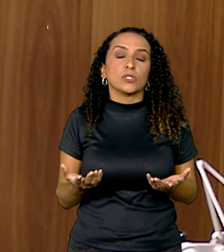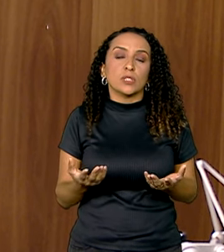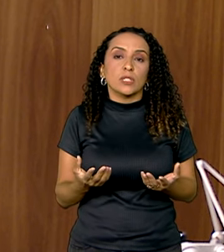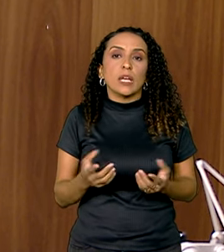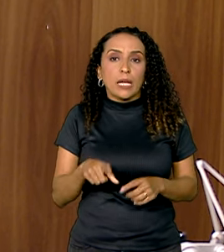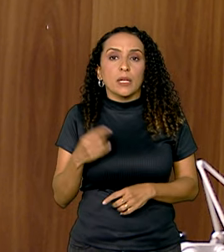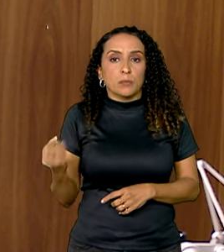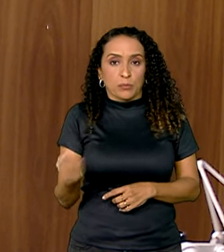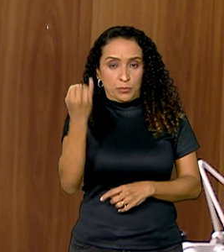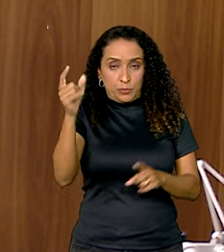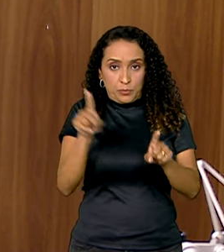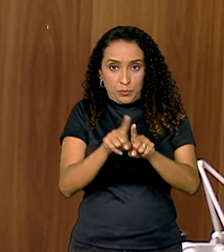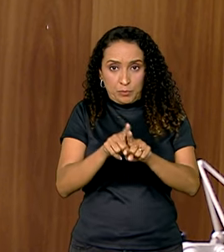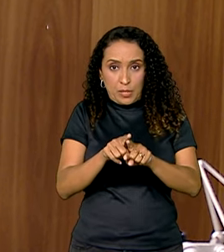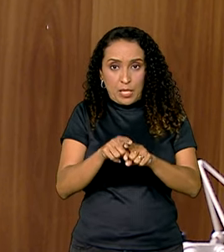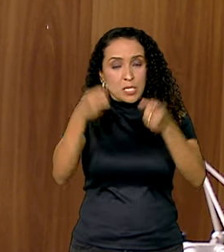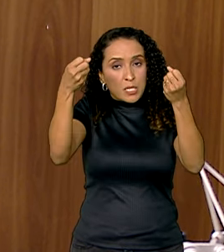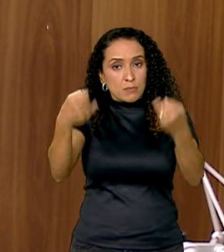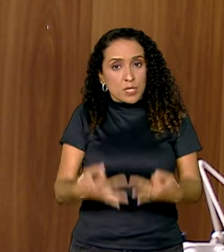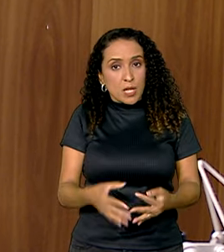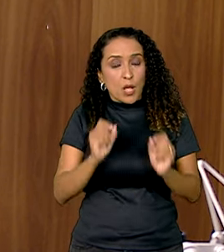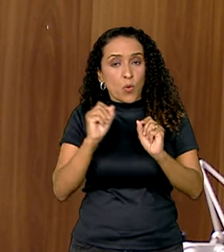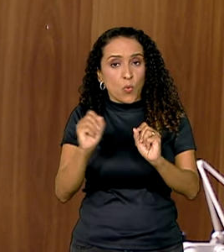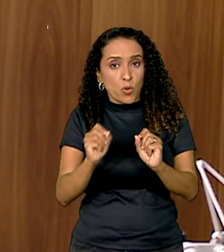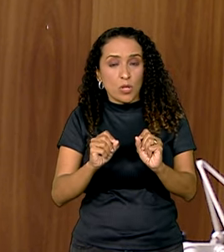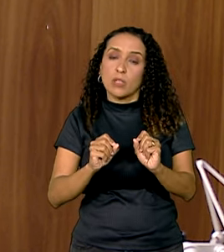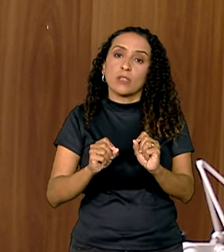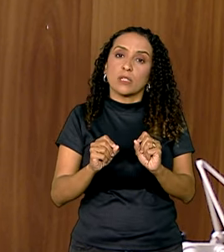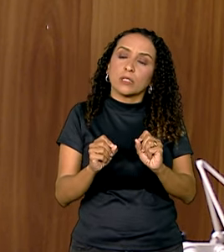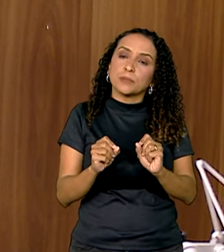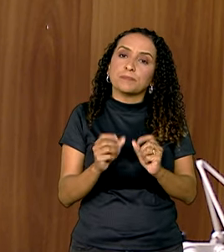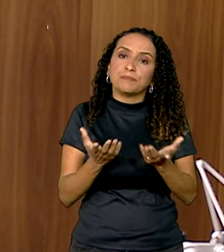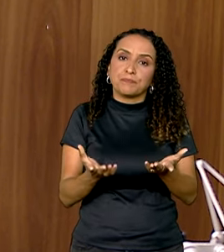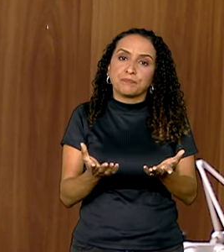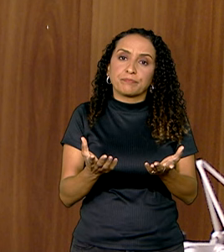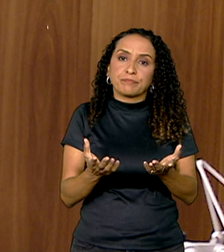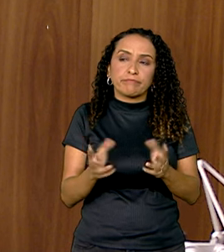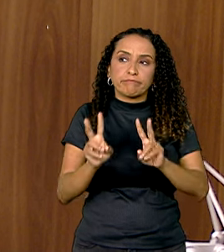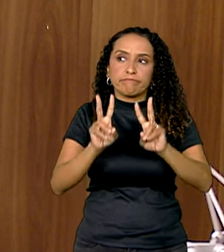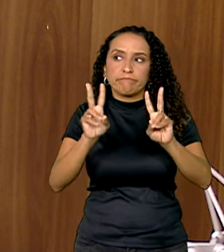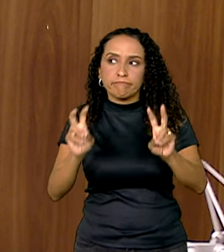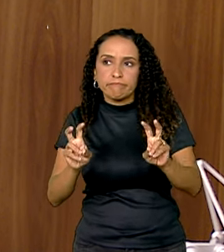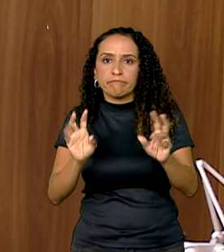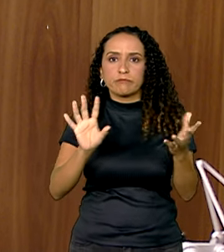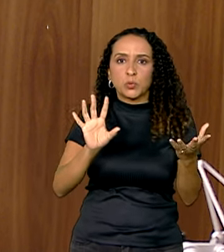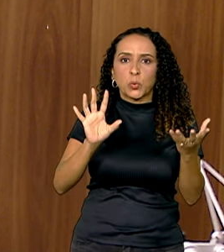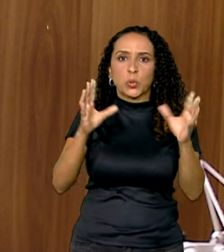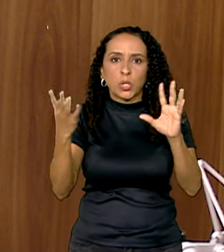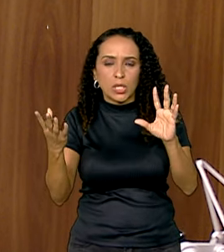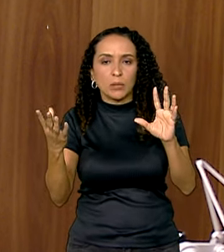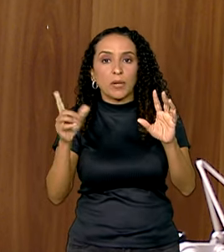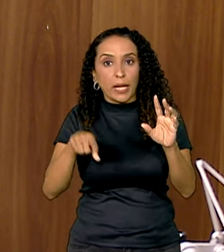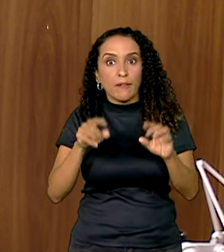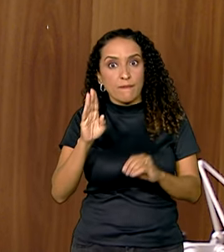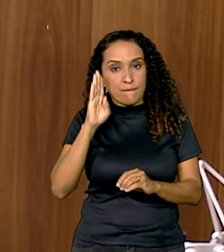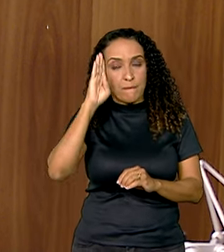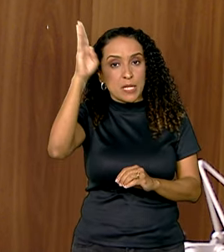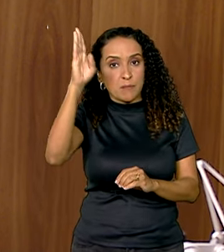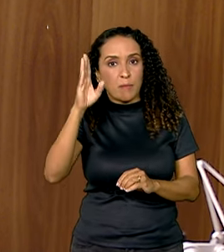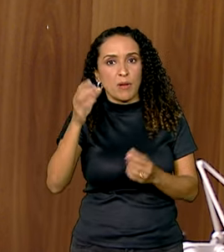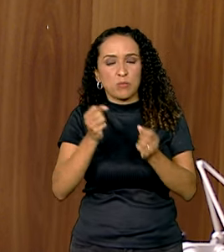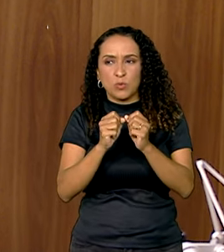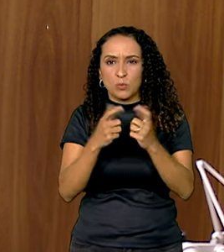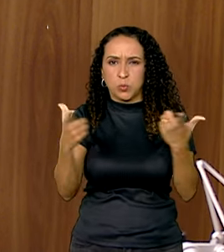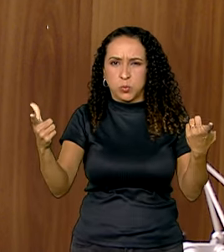É importante também mencionar que além da questão climática, que foi um fator fundamental para esse